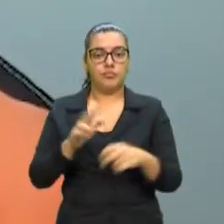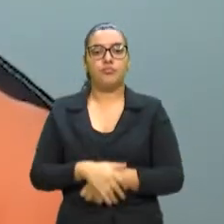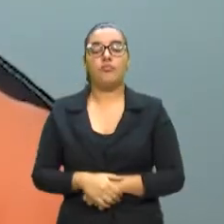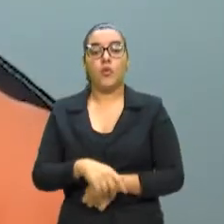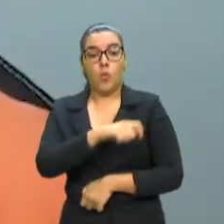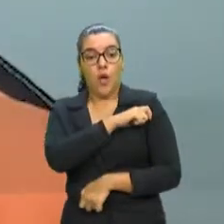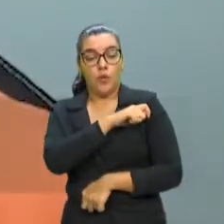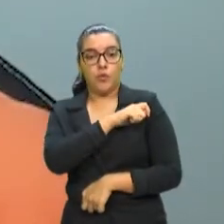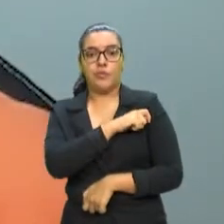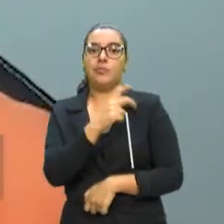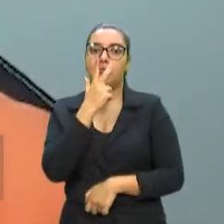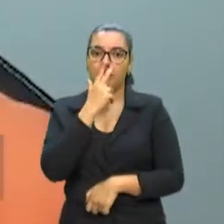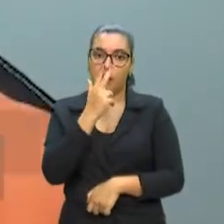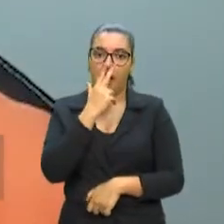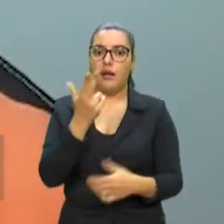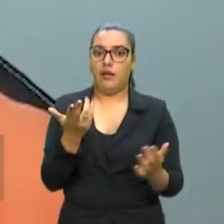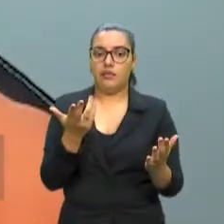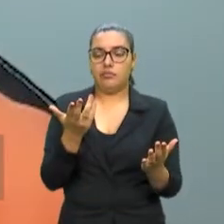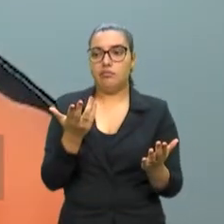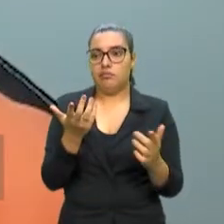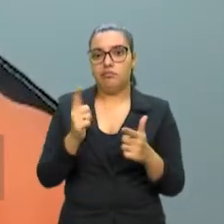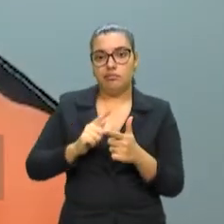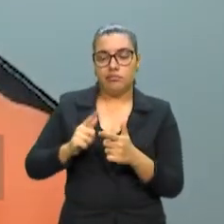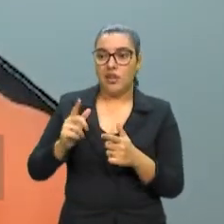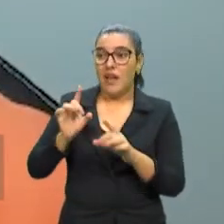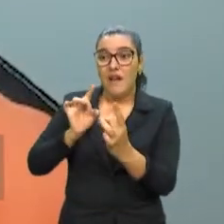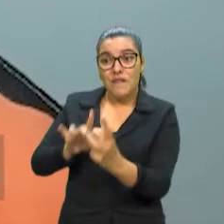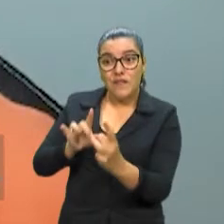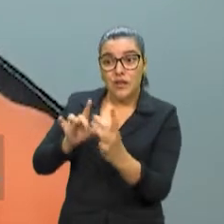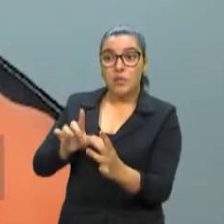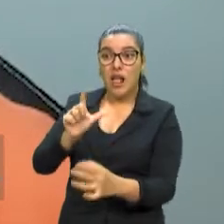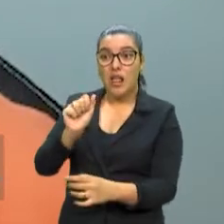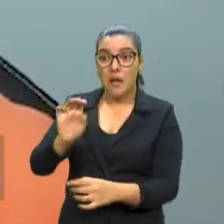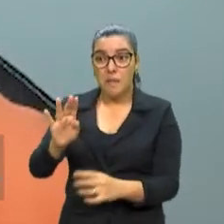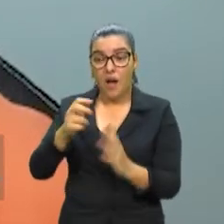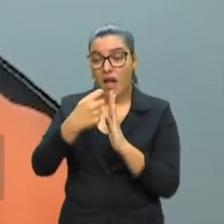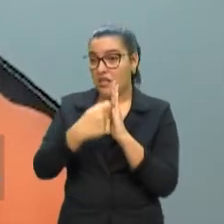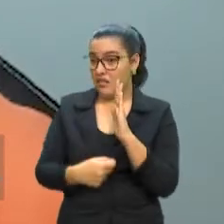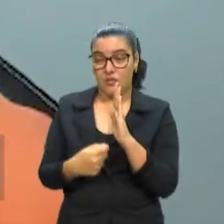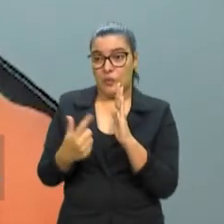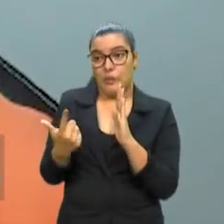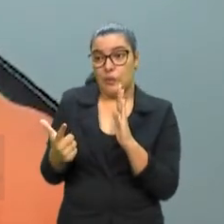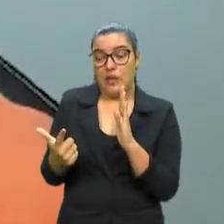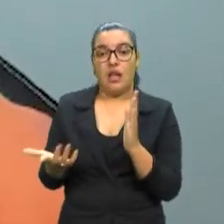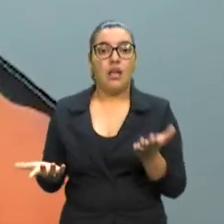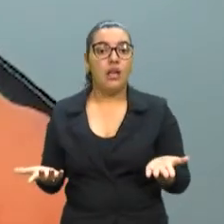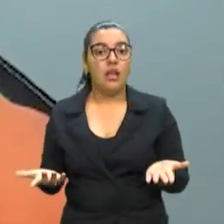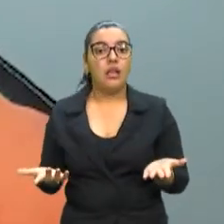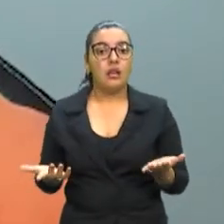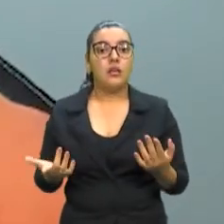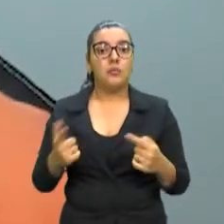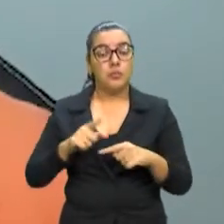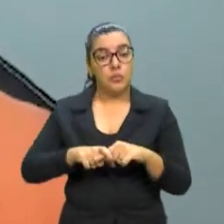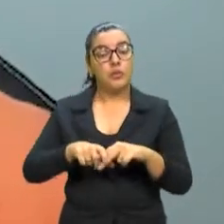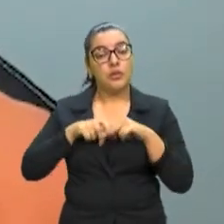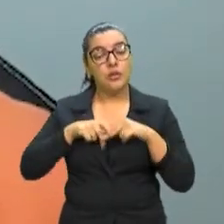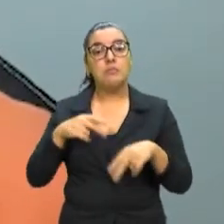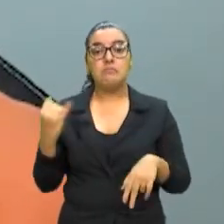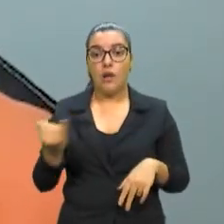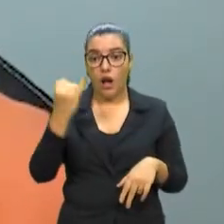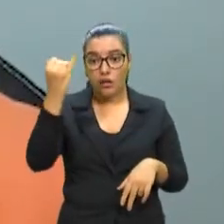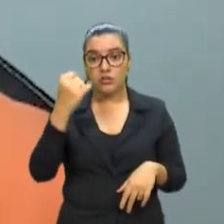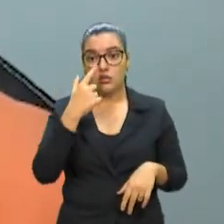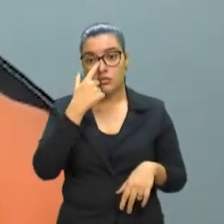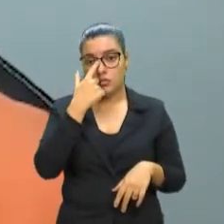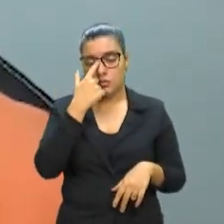certeza careceram muito do feedback do professor nos laboratórios de redação. Esse feedback é importantíssimo. Ainda